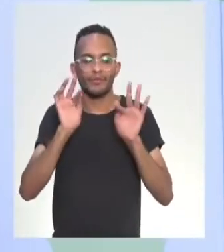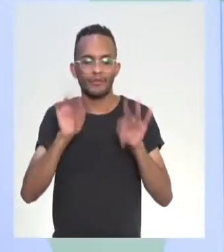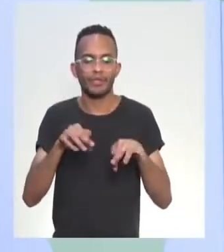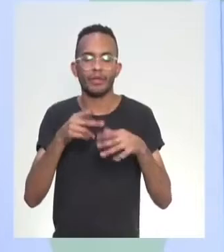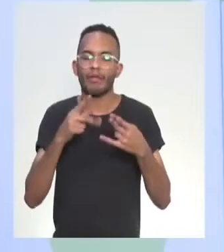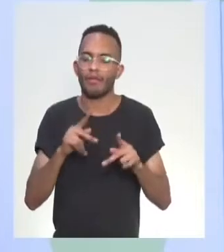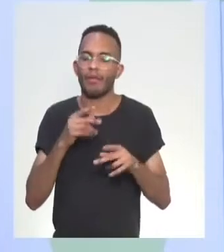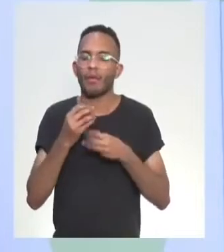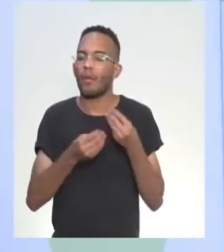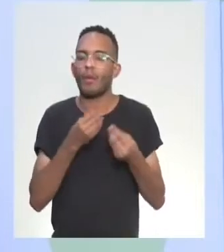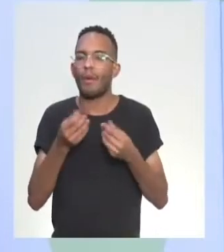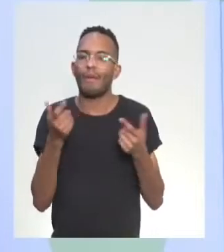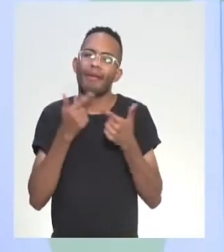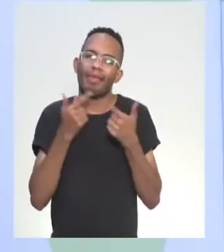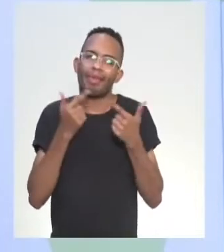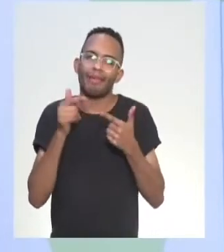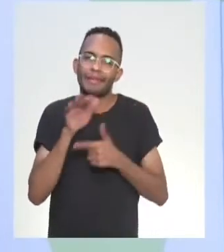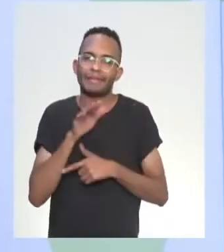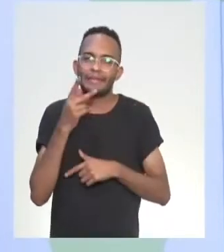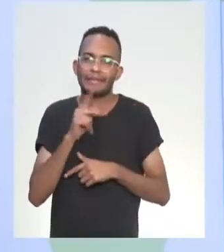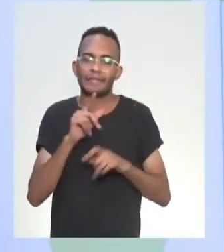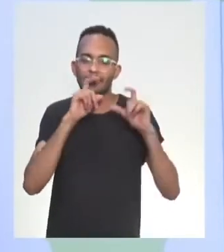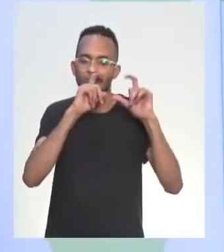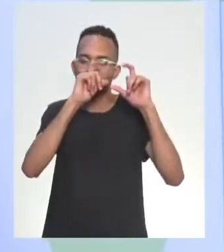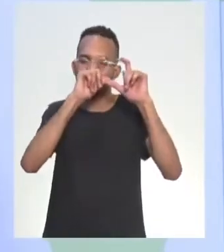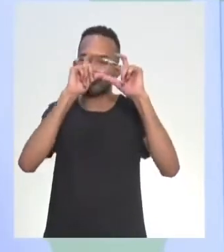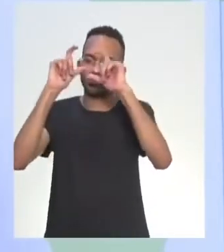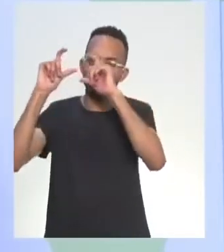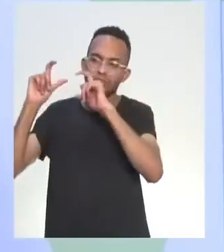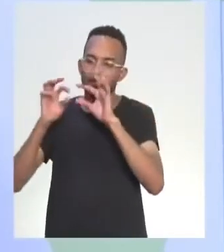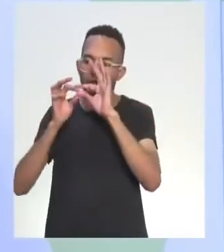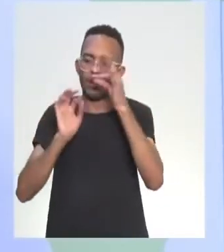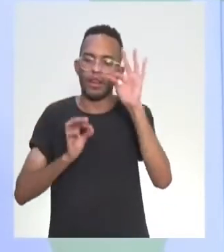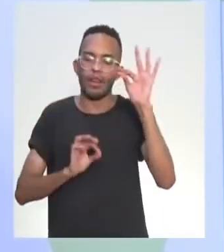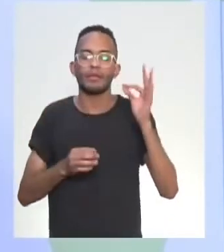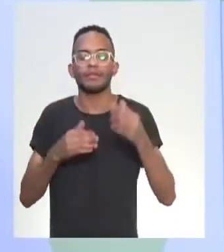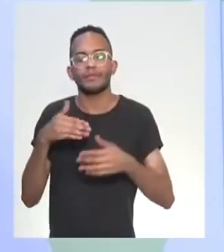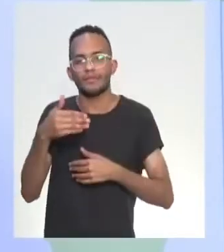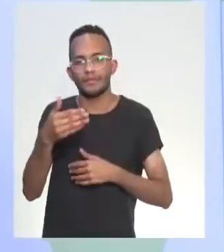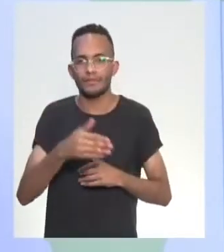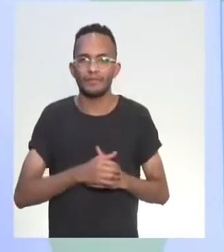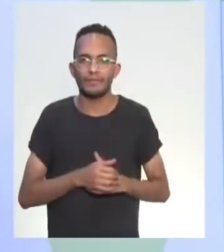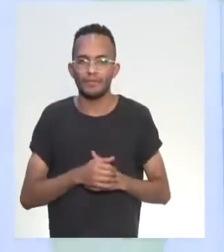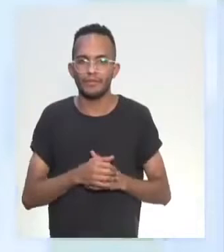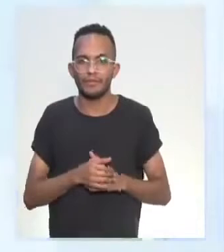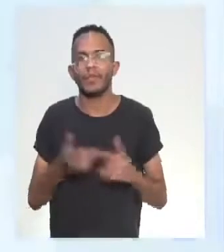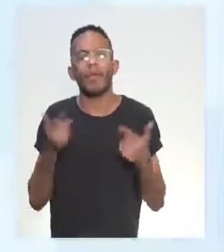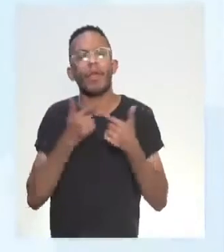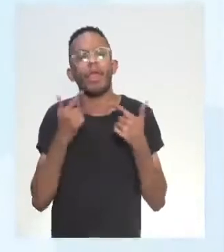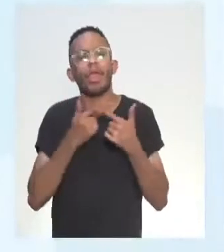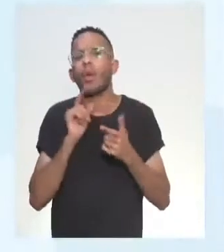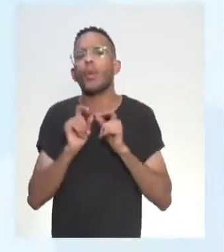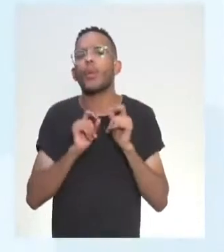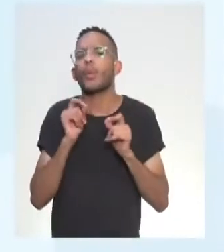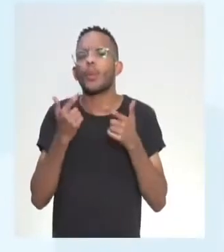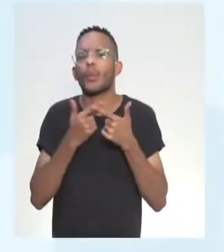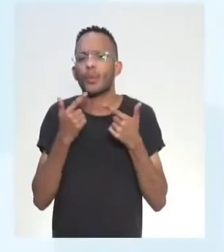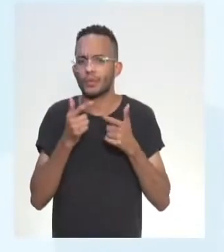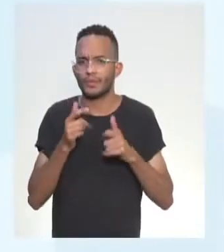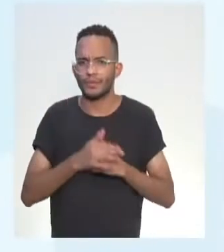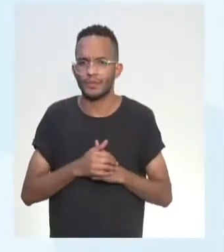aí, geralmente com humor, no caso dos quadrinhos. Prossigamos. Vamos lá. E o humor? Vamos entender o que é o humor aí,